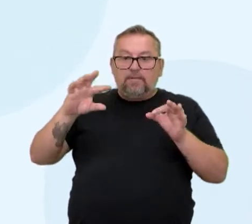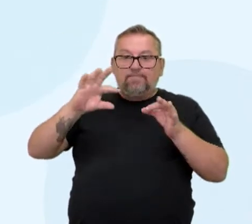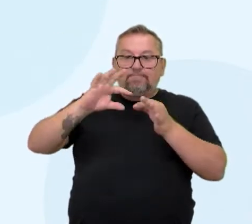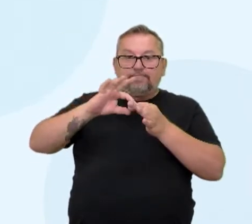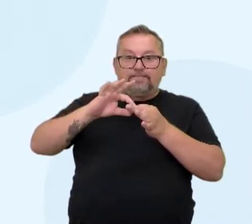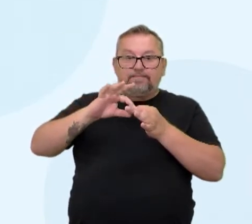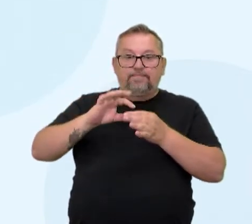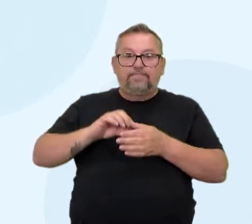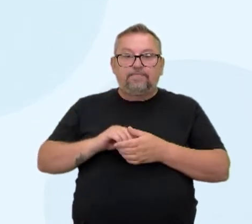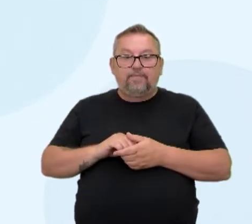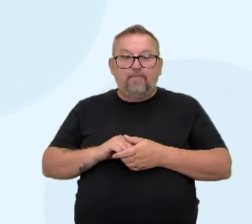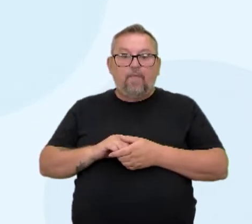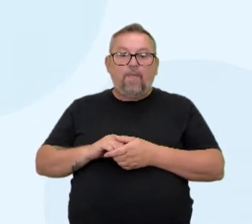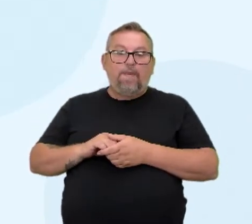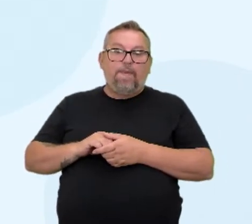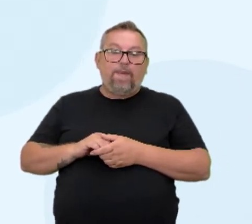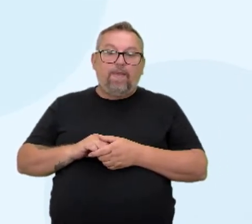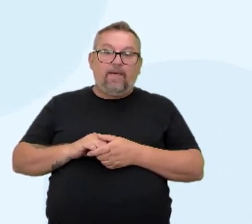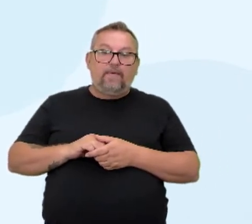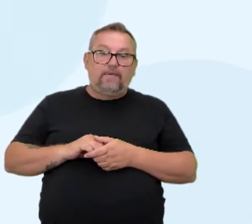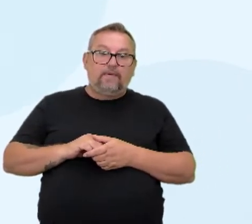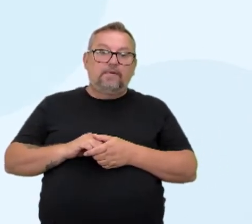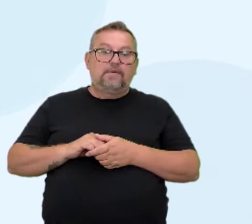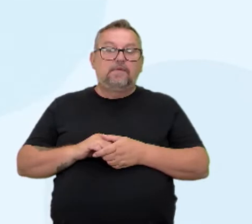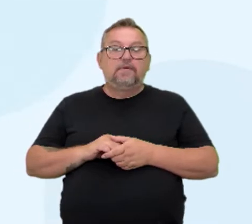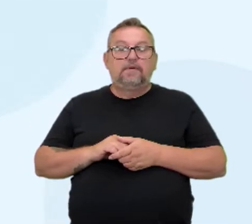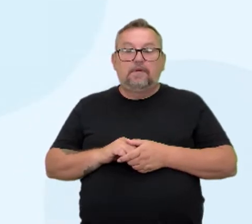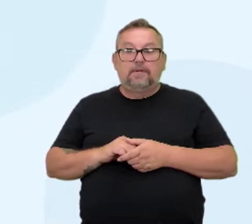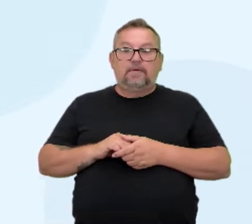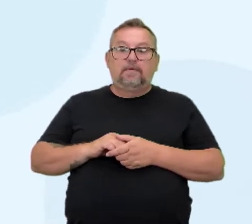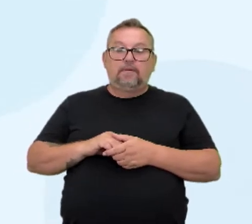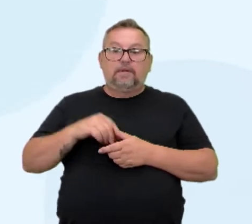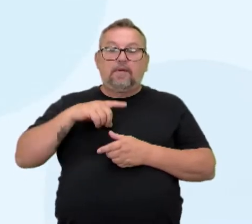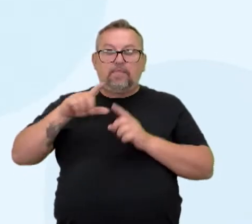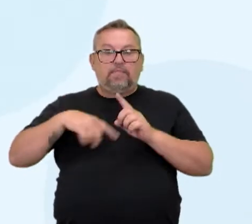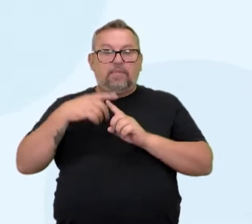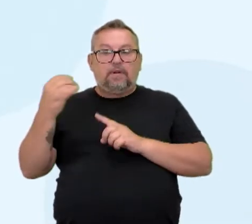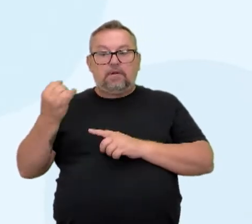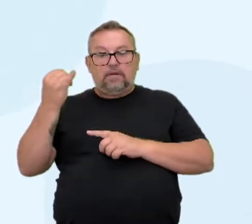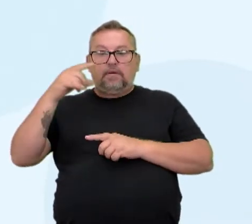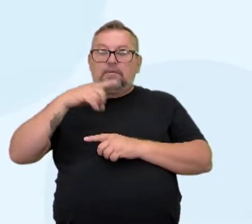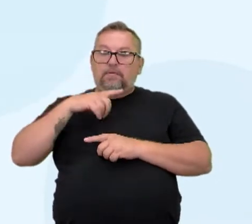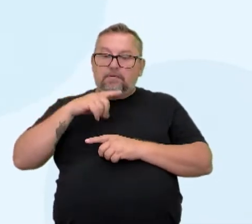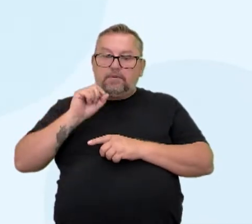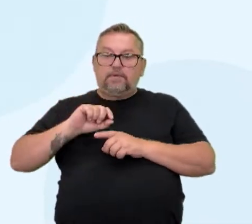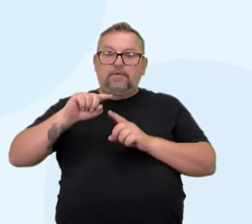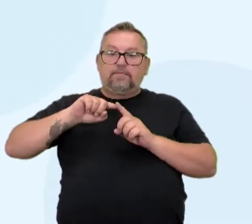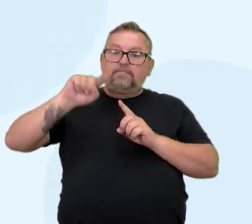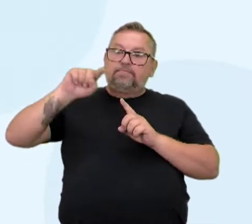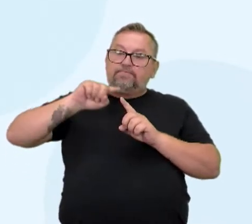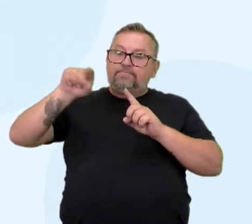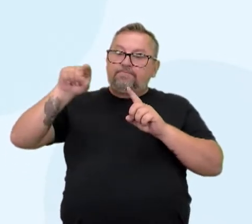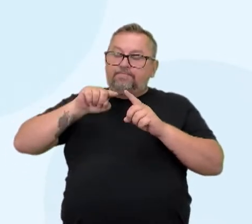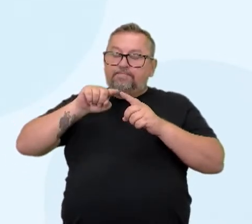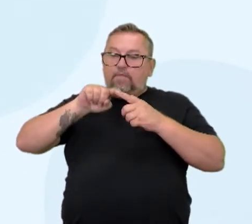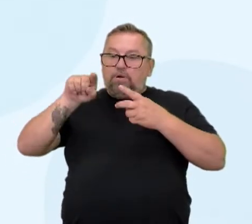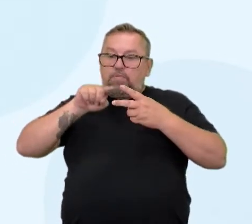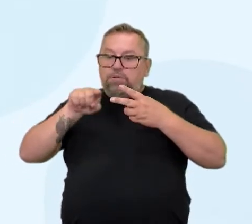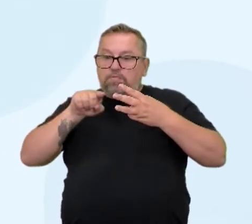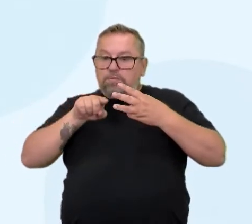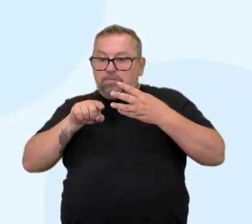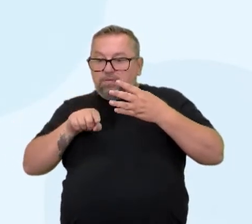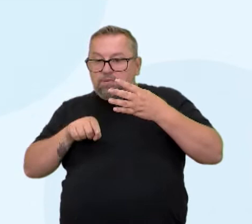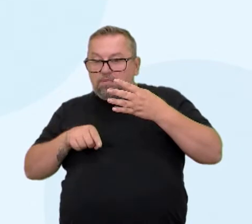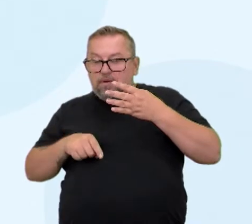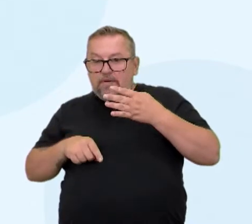vermelho. A ideia central é essa nuvem, de maior prioridade. Então, se você tem as ramificações primárias,